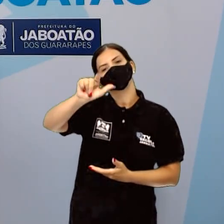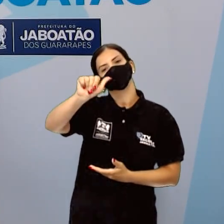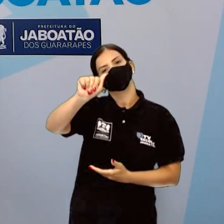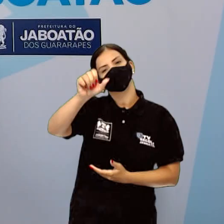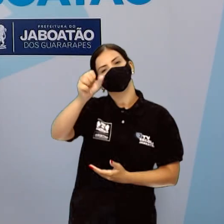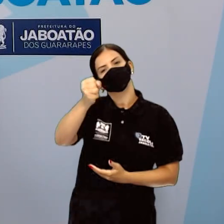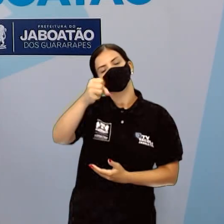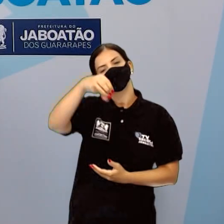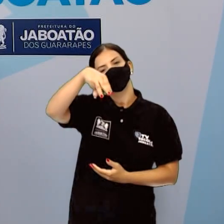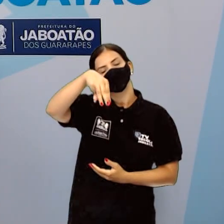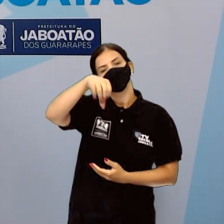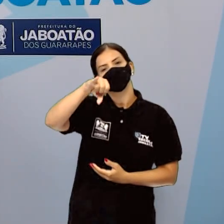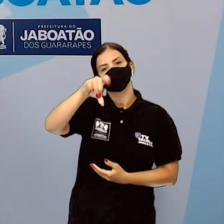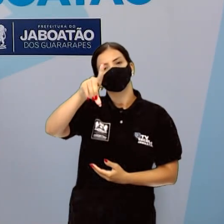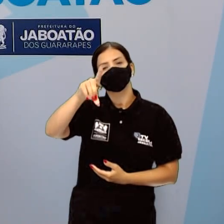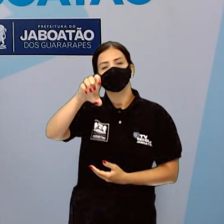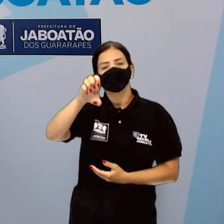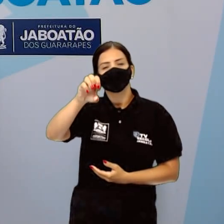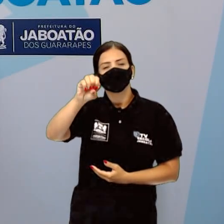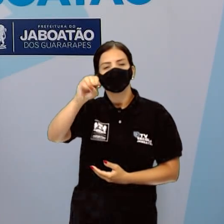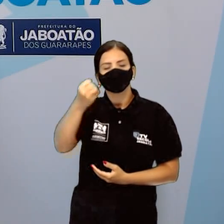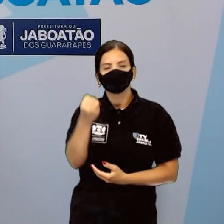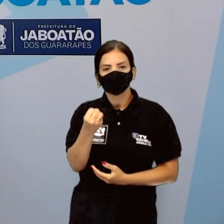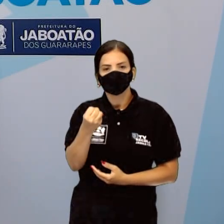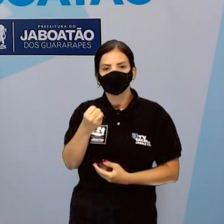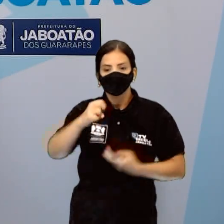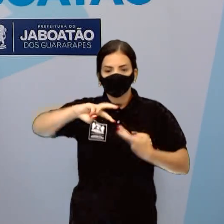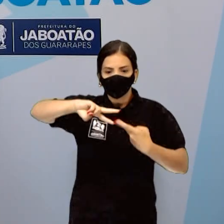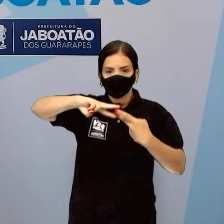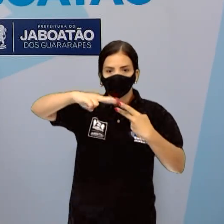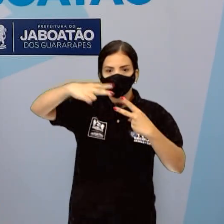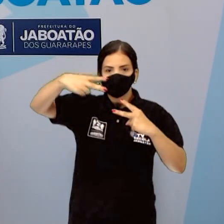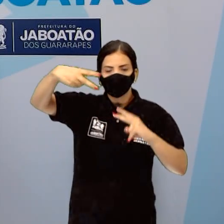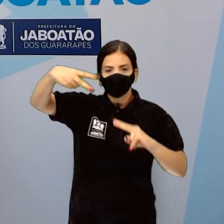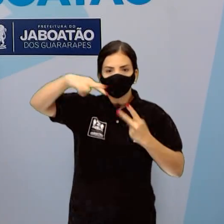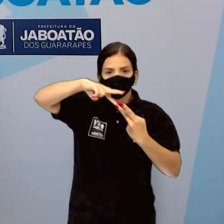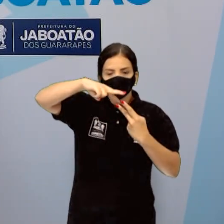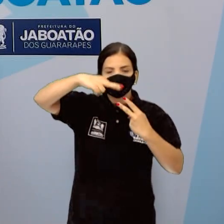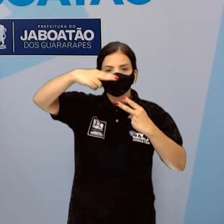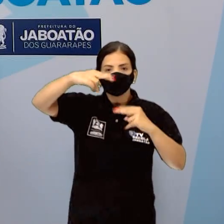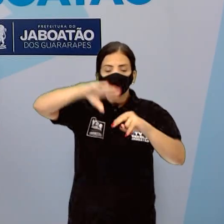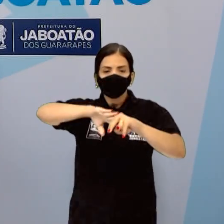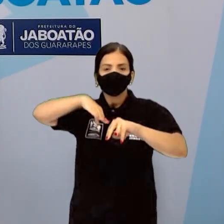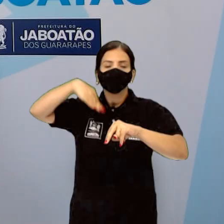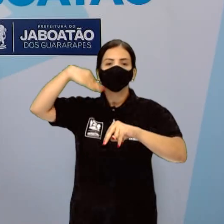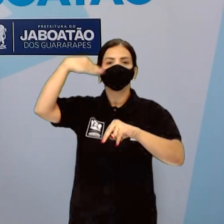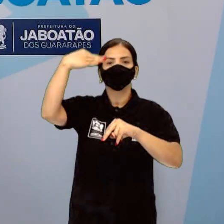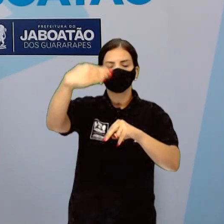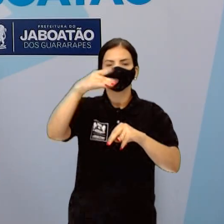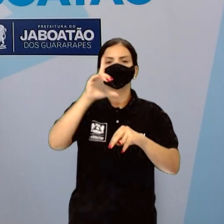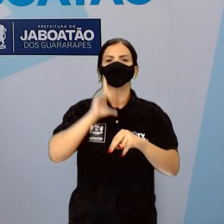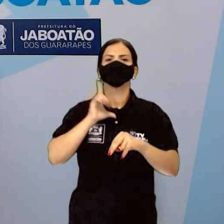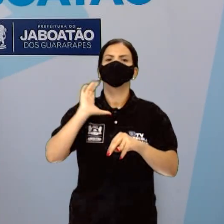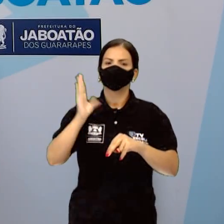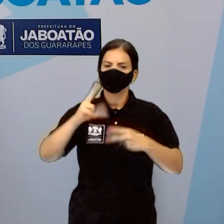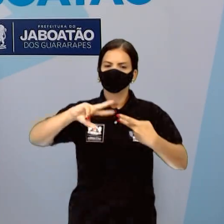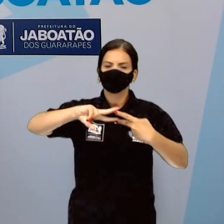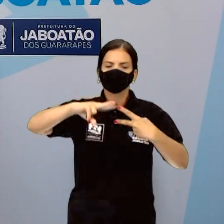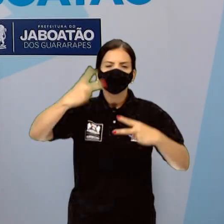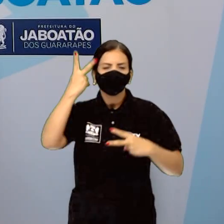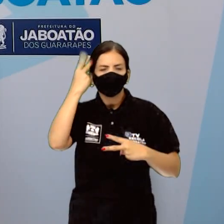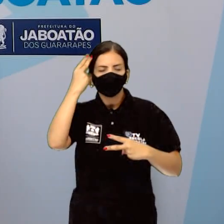é o plasmídeo? É uma sequência de DNA extra, além do DNA bacteriano, que pode dar